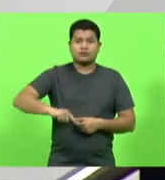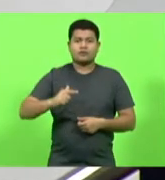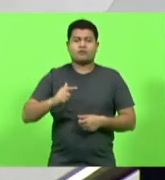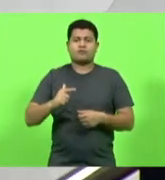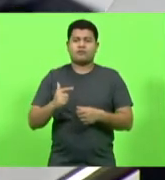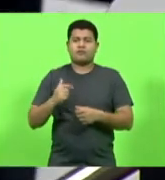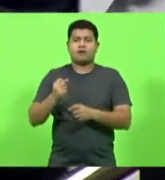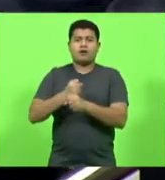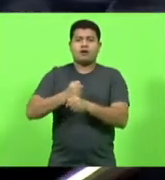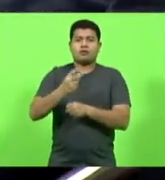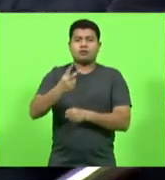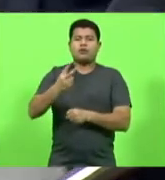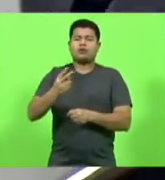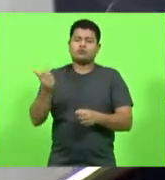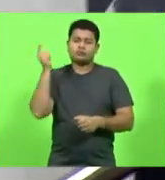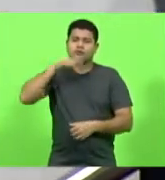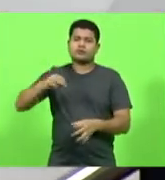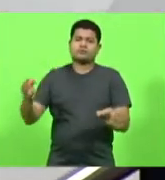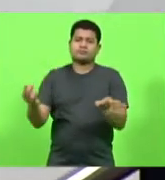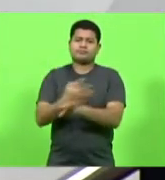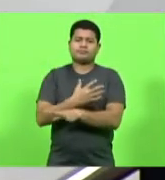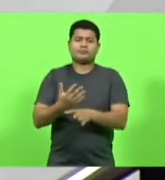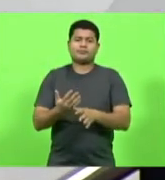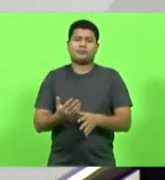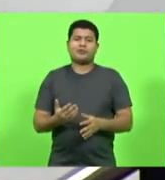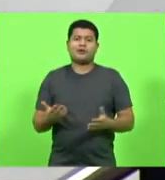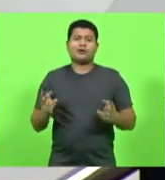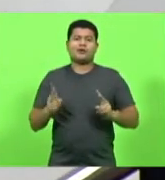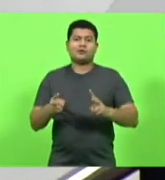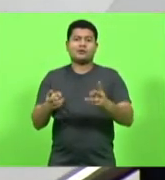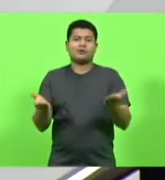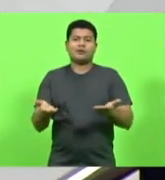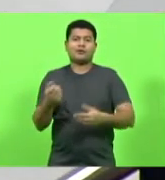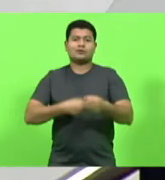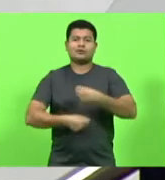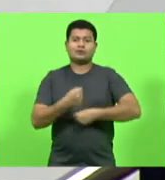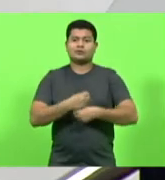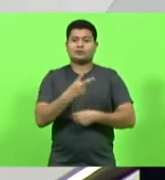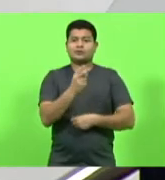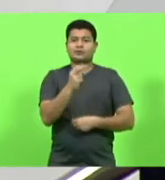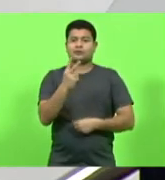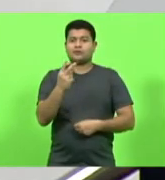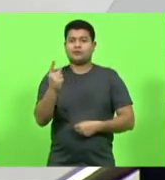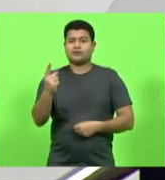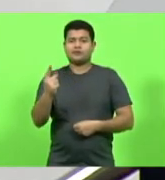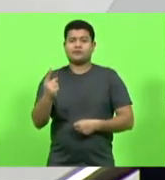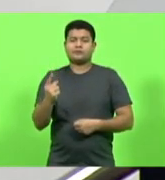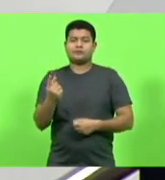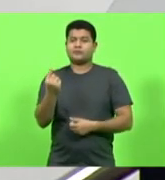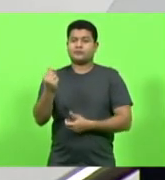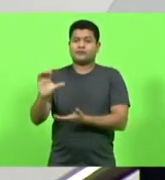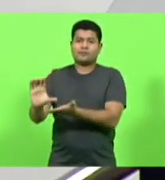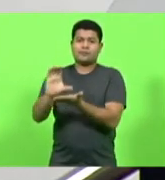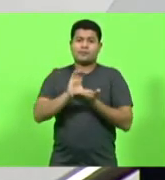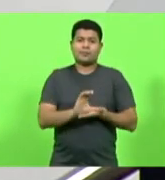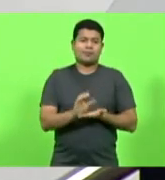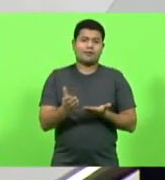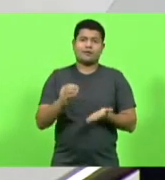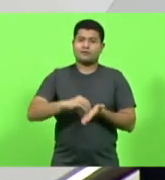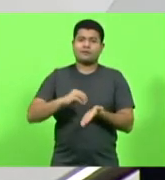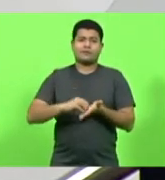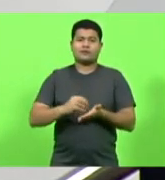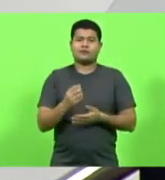E continua Santa Catarina não recebendo dinheiro federal. Para 163, deputado Maurício,